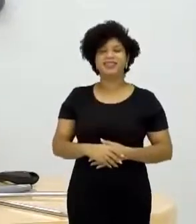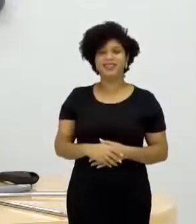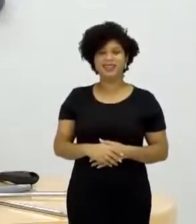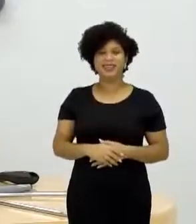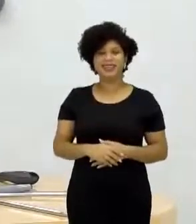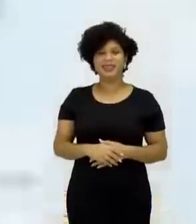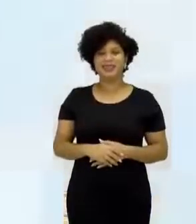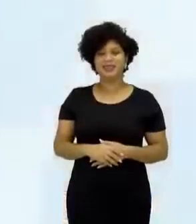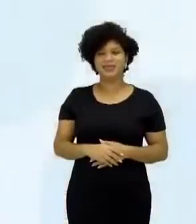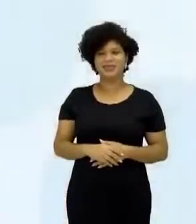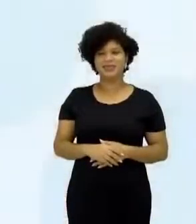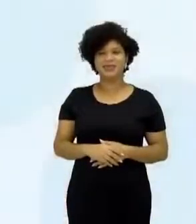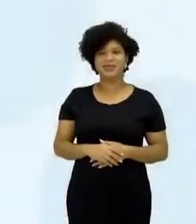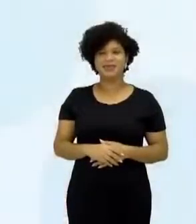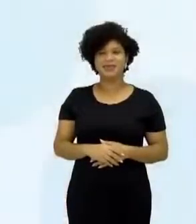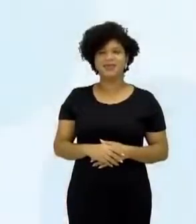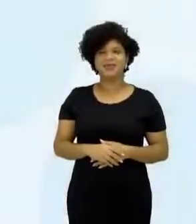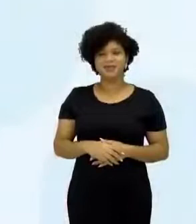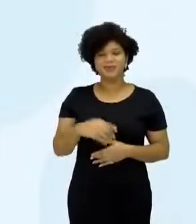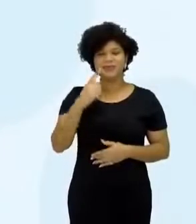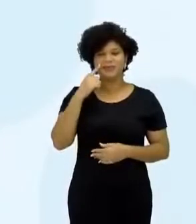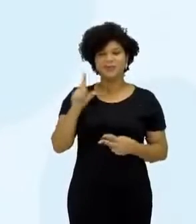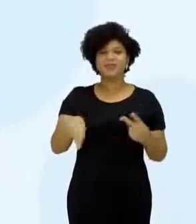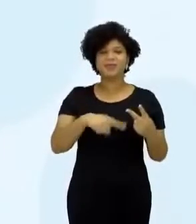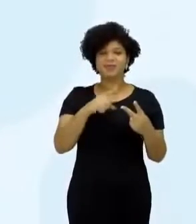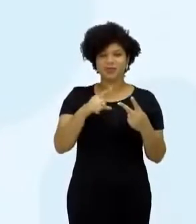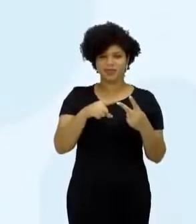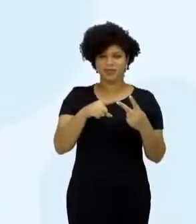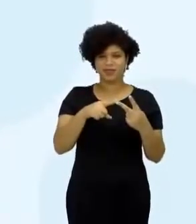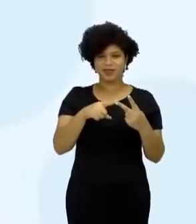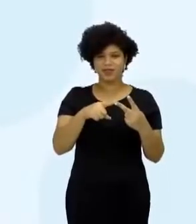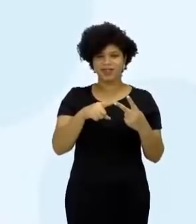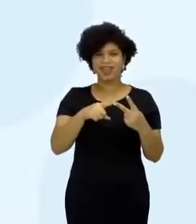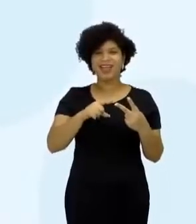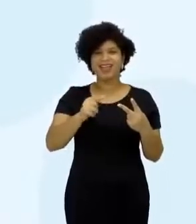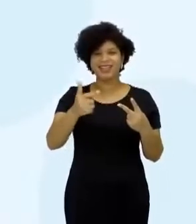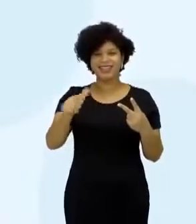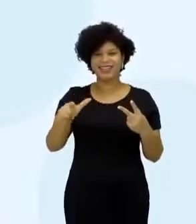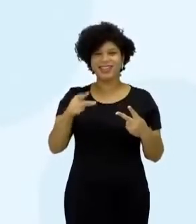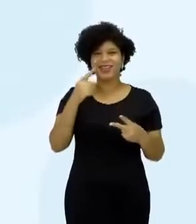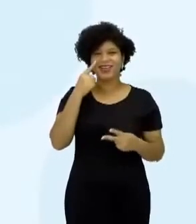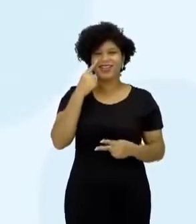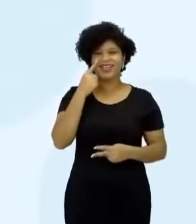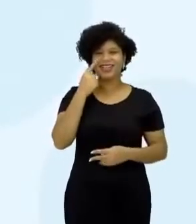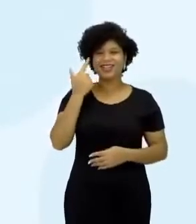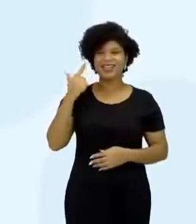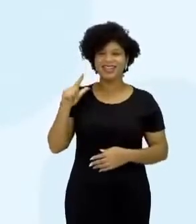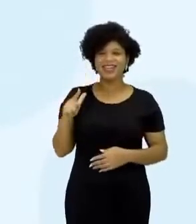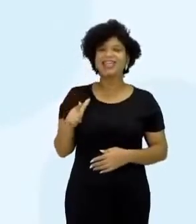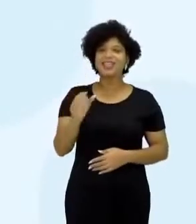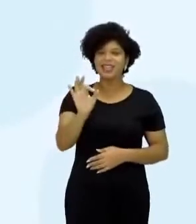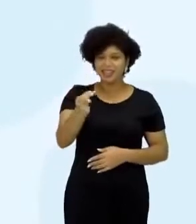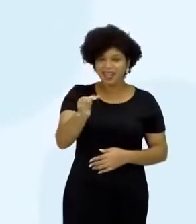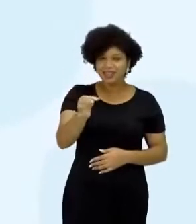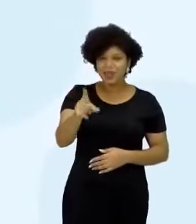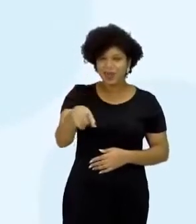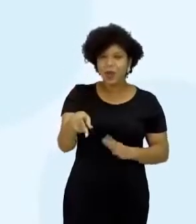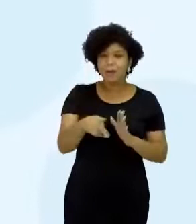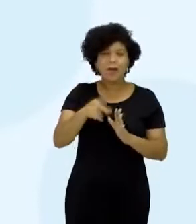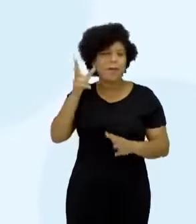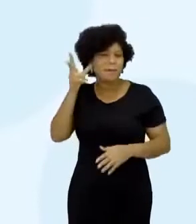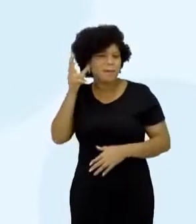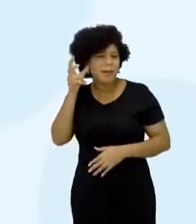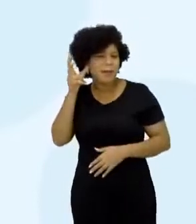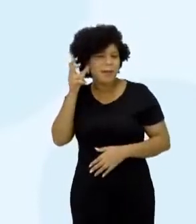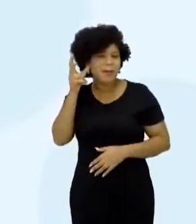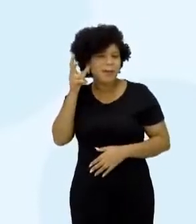Vamos ver a outra aqui? É possível levitar pequenos corpos através do som? Levitação acústica? Levitar corpos através do som?